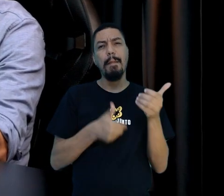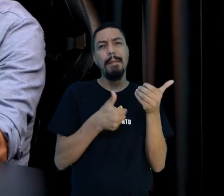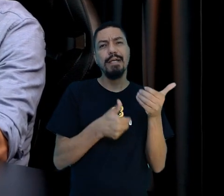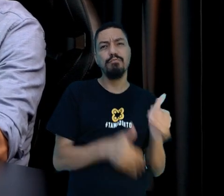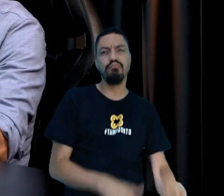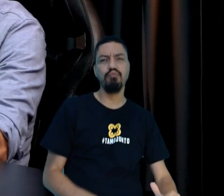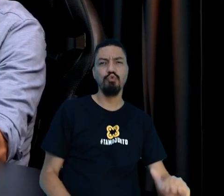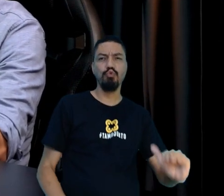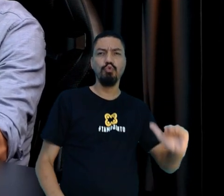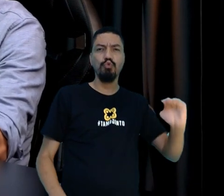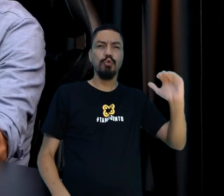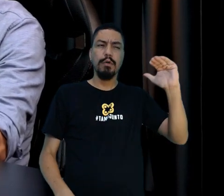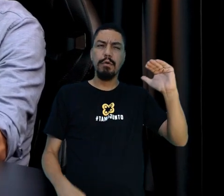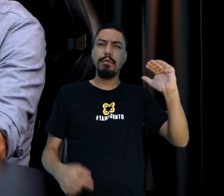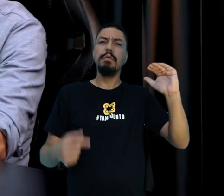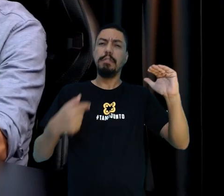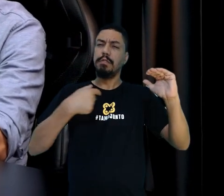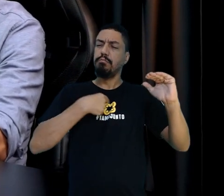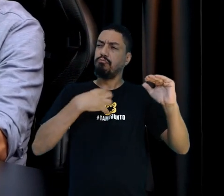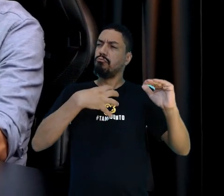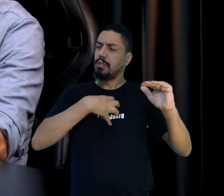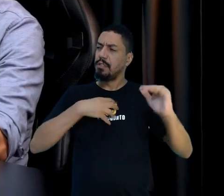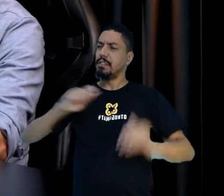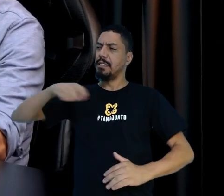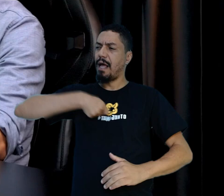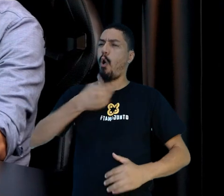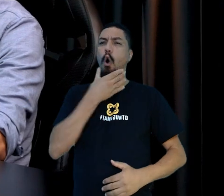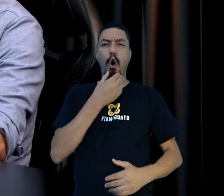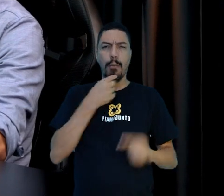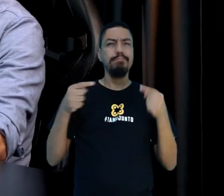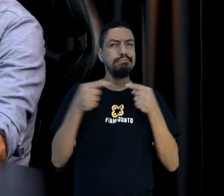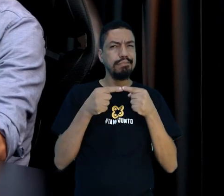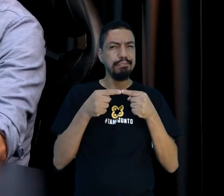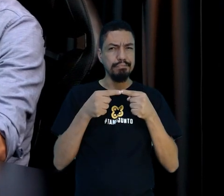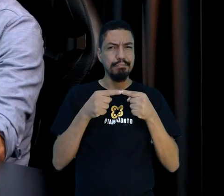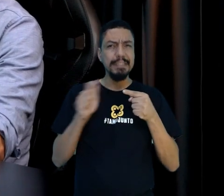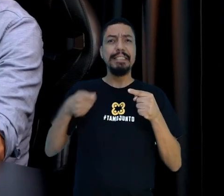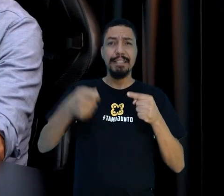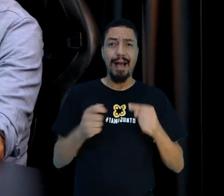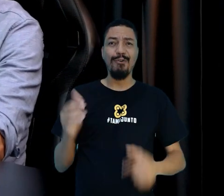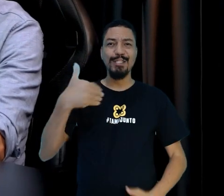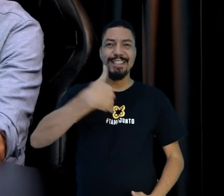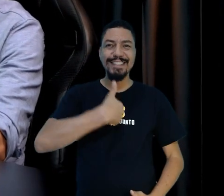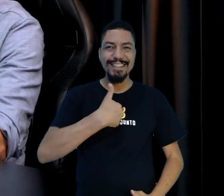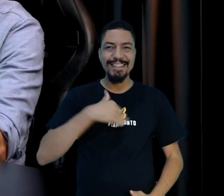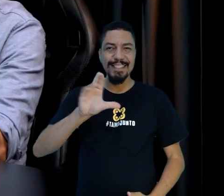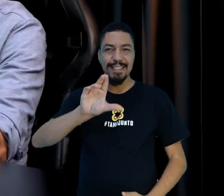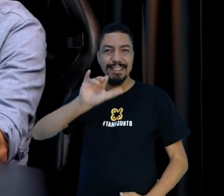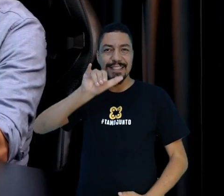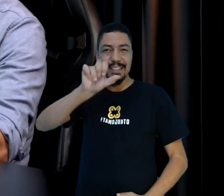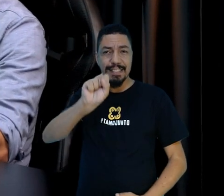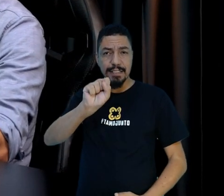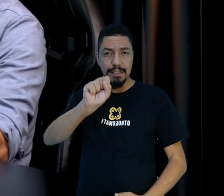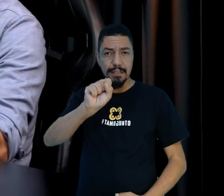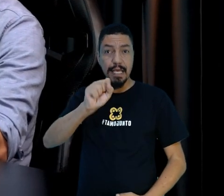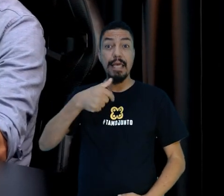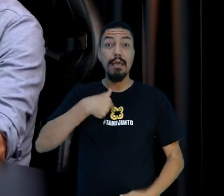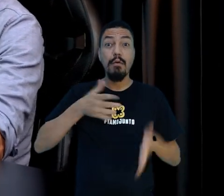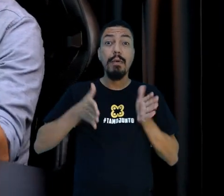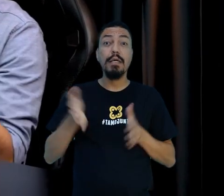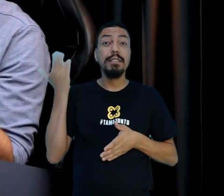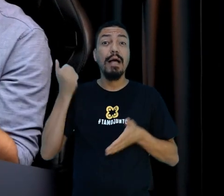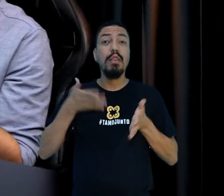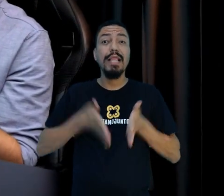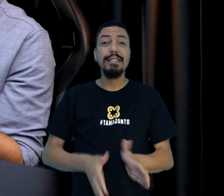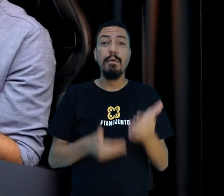eu crescer e me identificar com isso que me foi nomeado, eu vou ser uma pessoa cis. Então eu, quando eu nasci, disseram, bom, isso aqui é um homem,